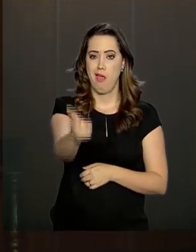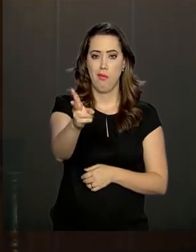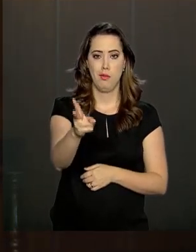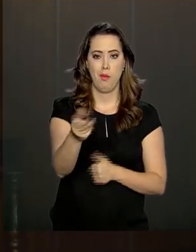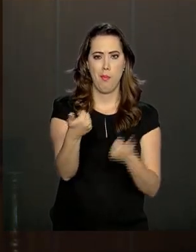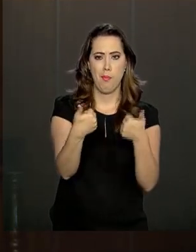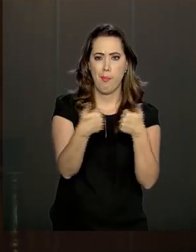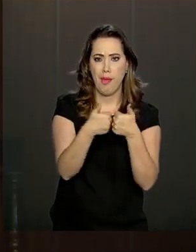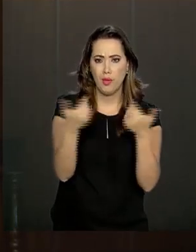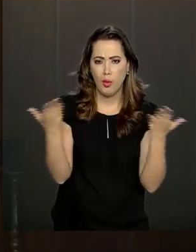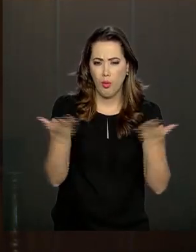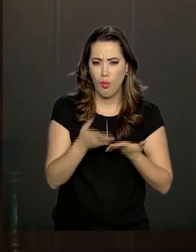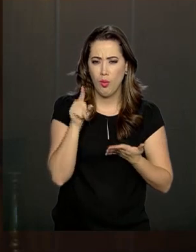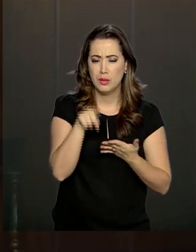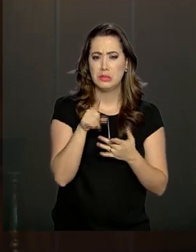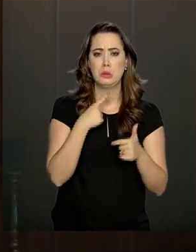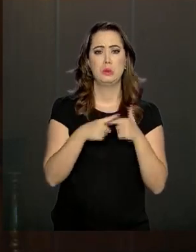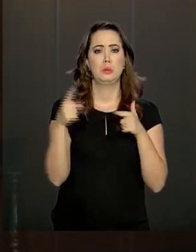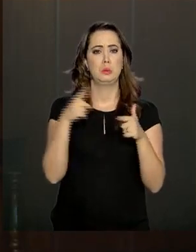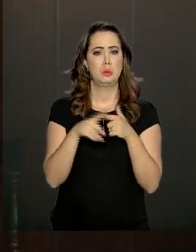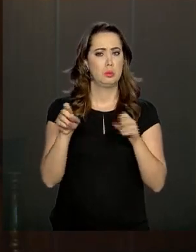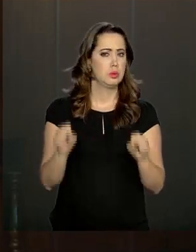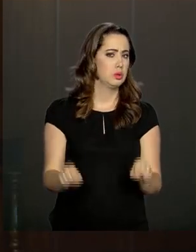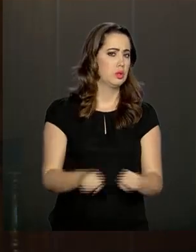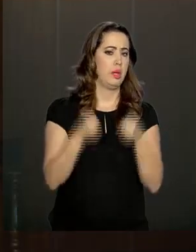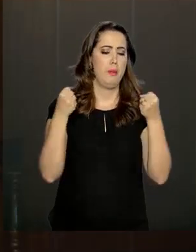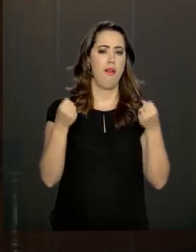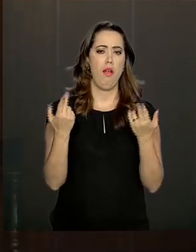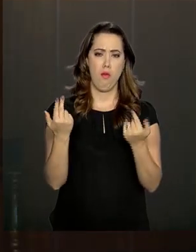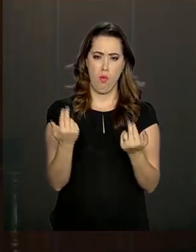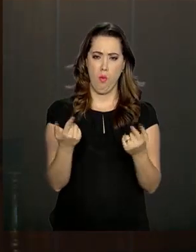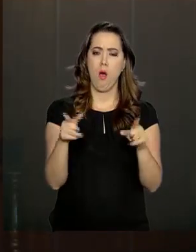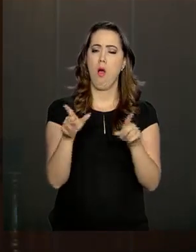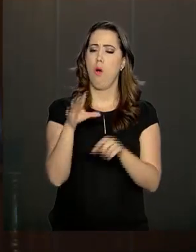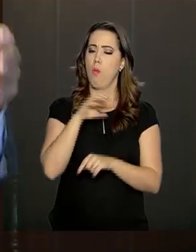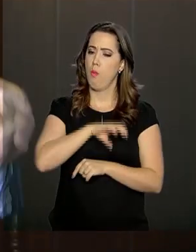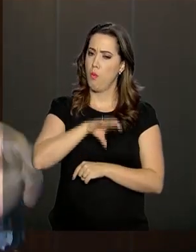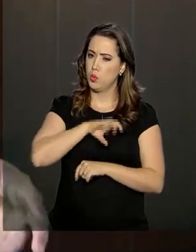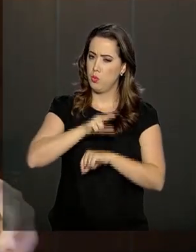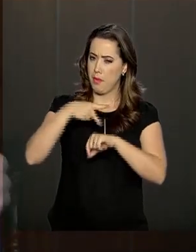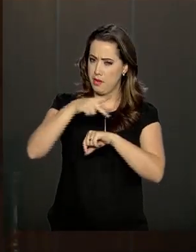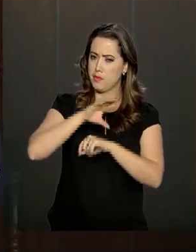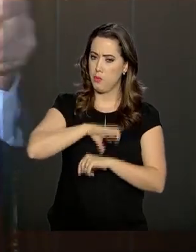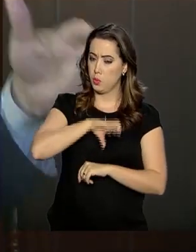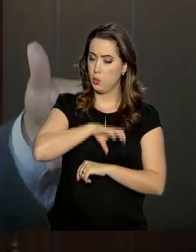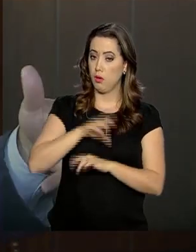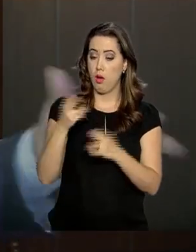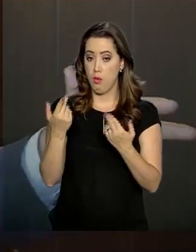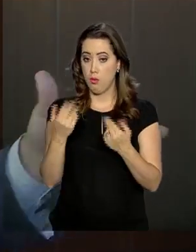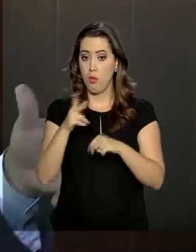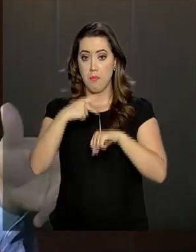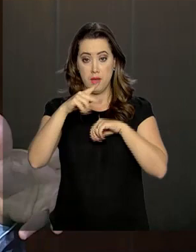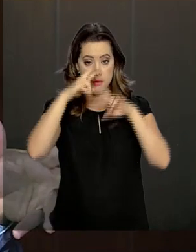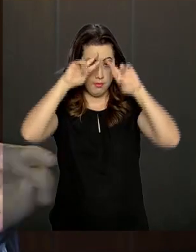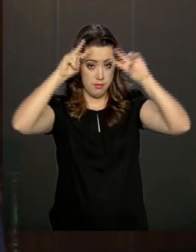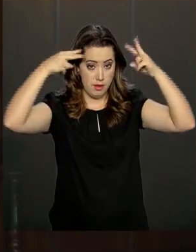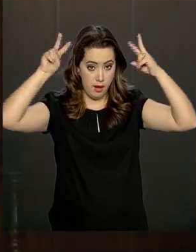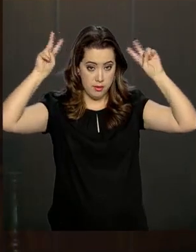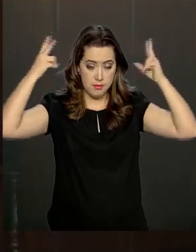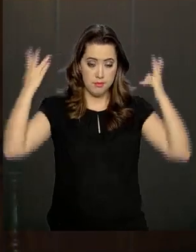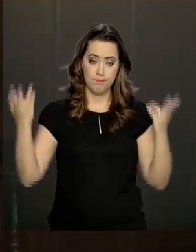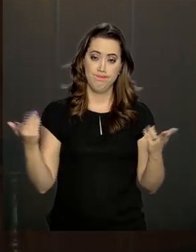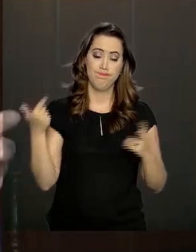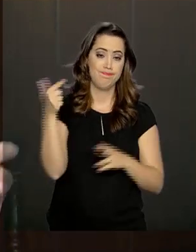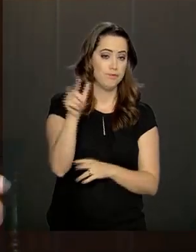de termos um problema dramático, como tiveram Portugal, como tiveram Grécia, esses países que